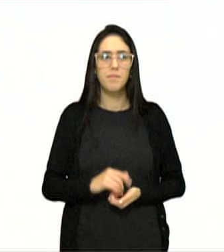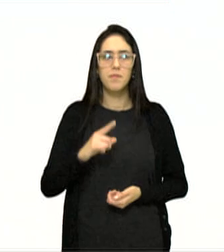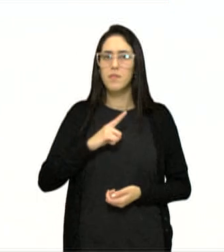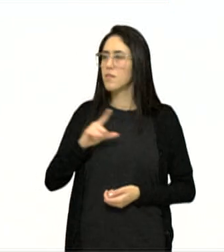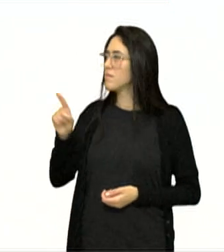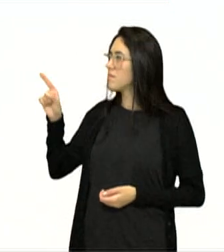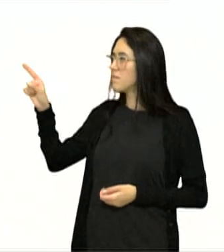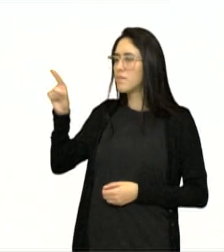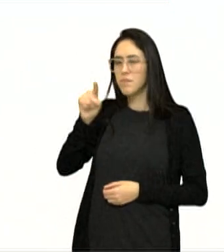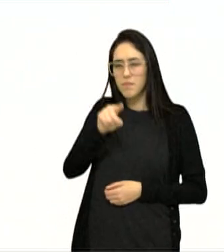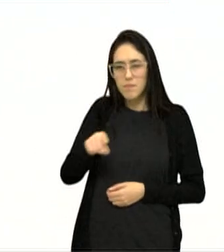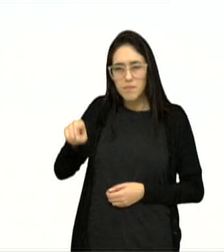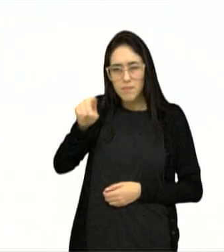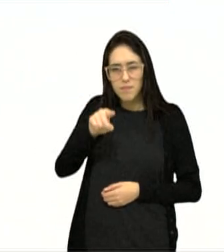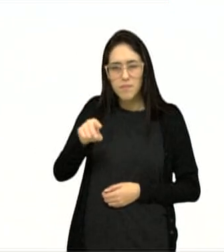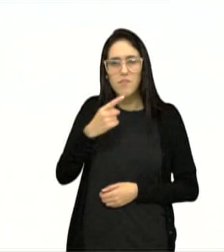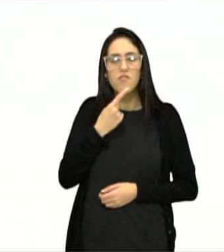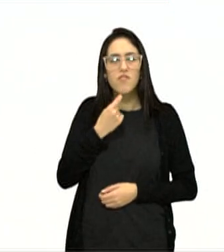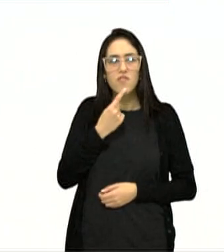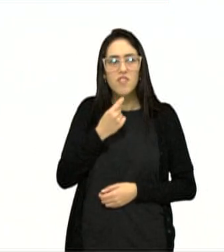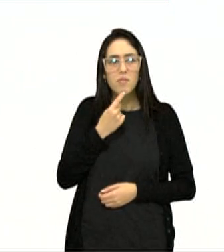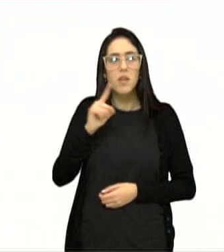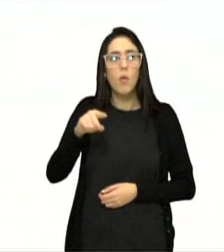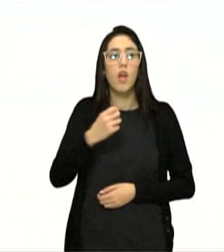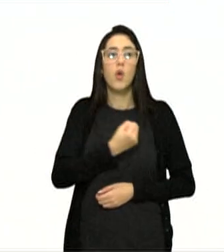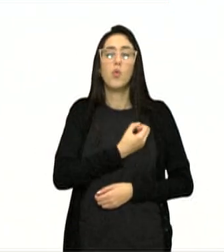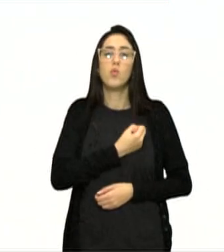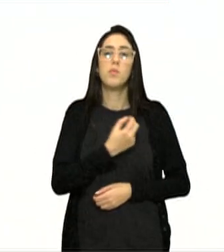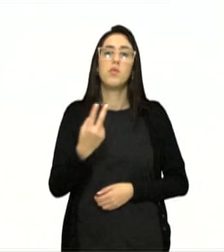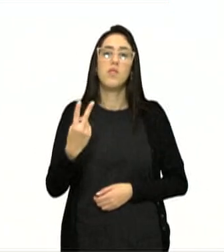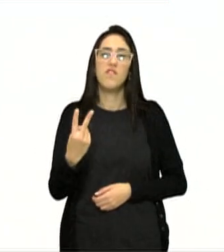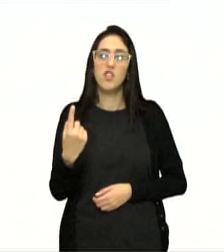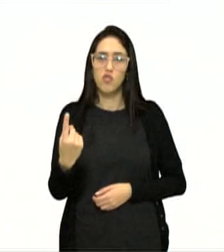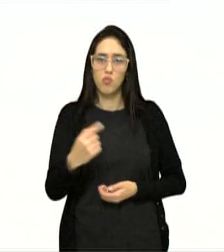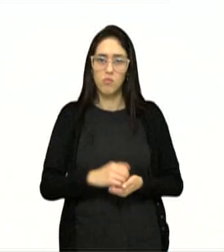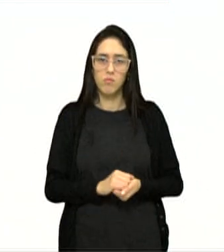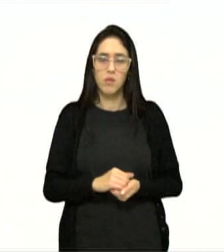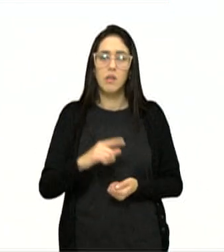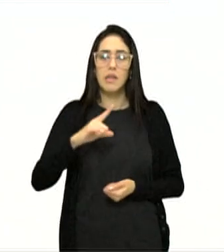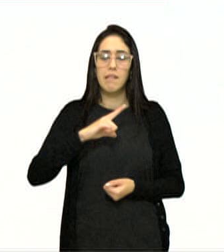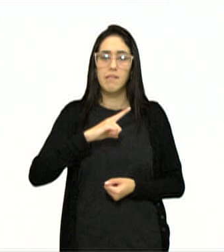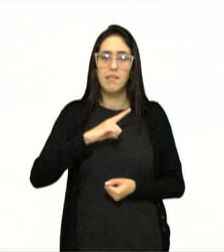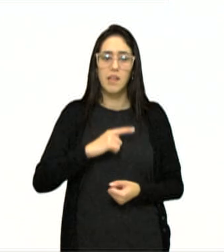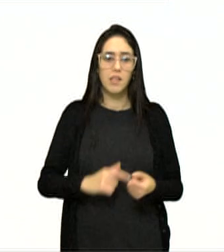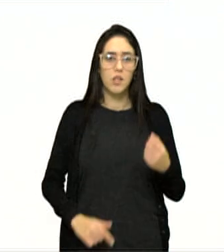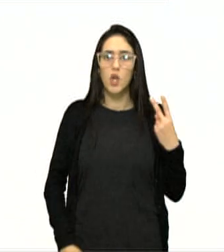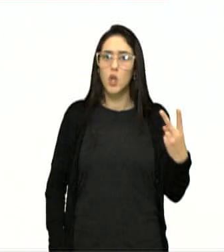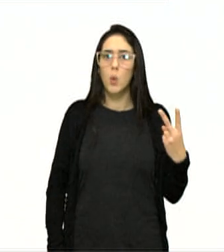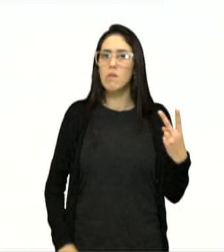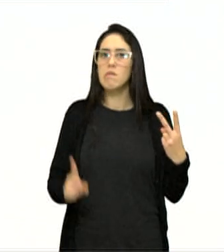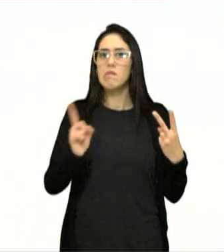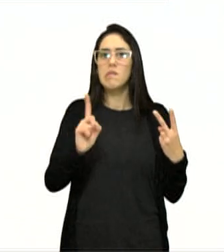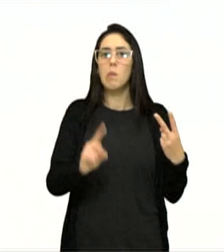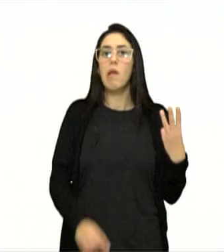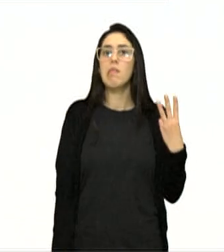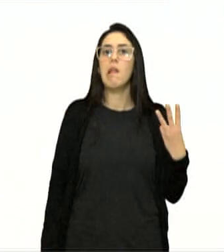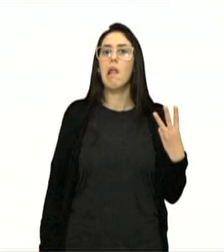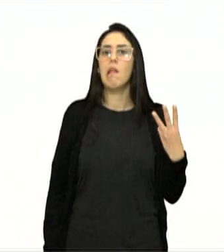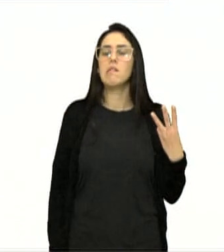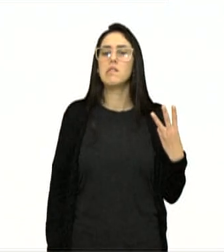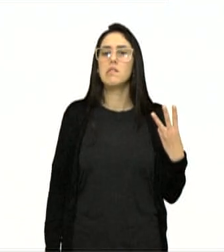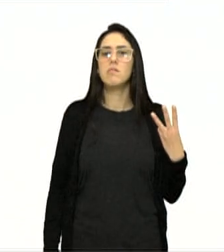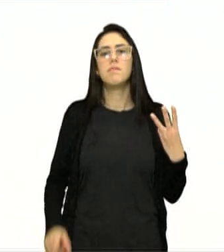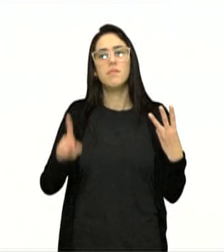o par número 21, tá? Nesse caso, em vez de ter 2 cromossomos, tem 3, tá? Houve um processo aqui chamado